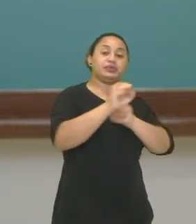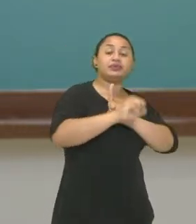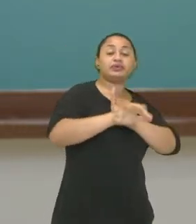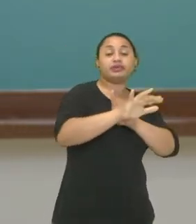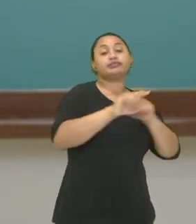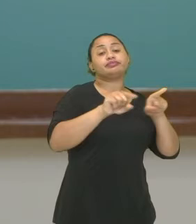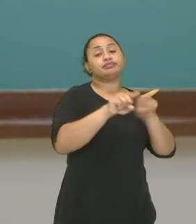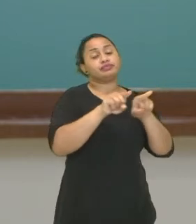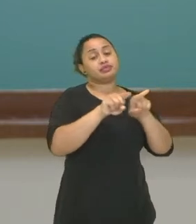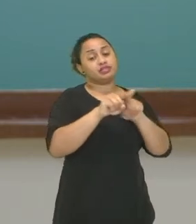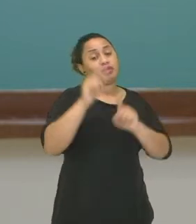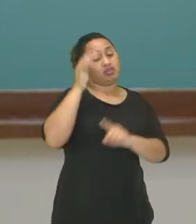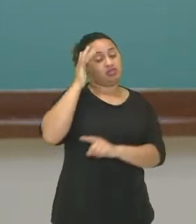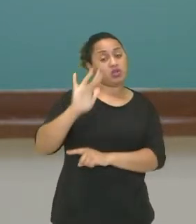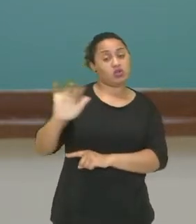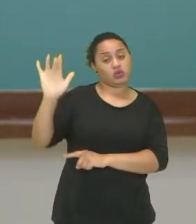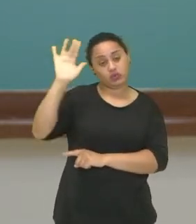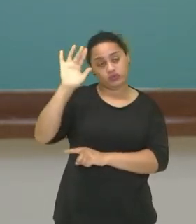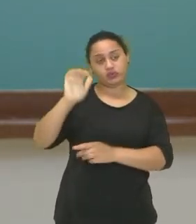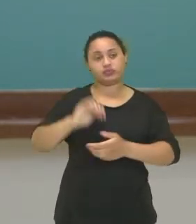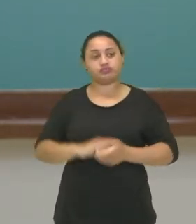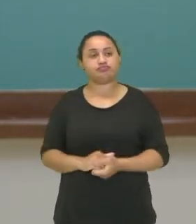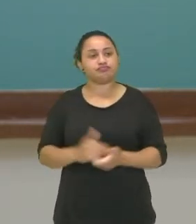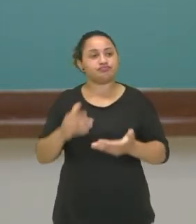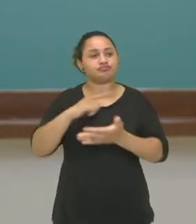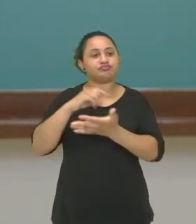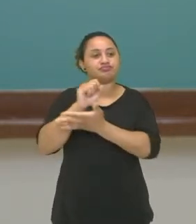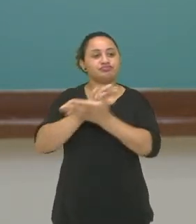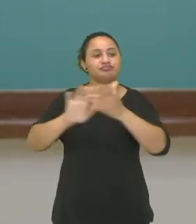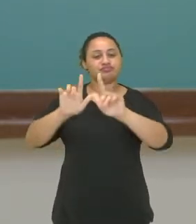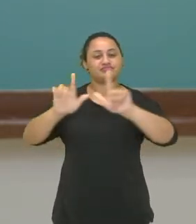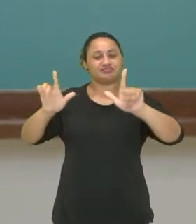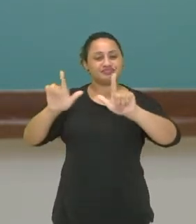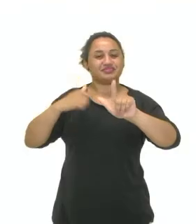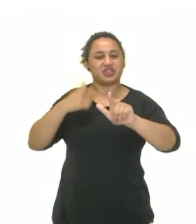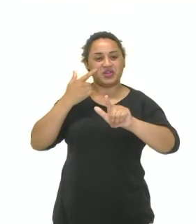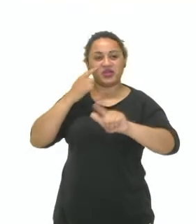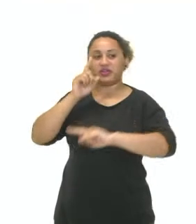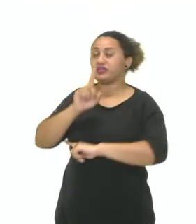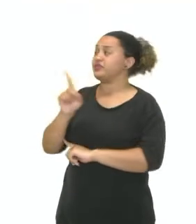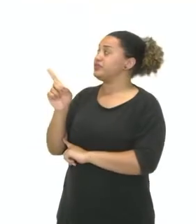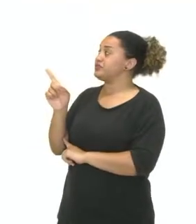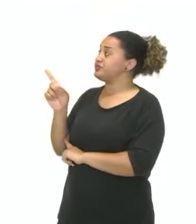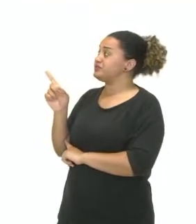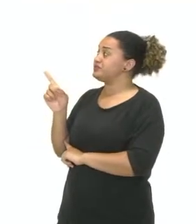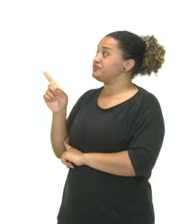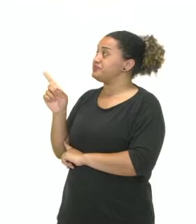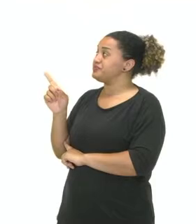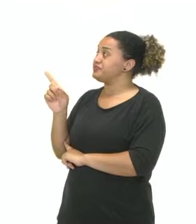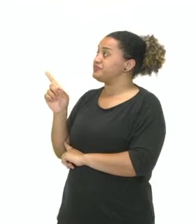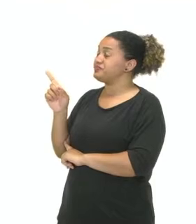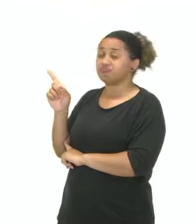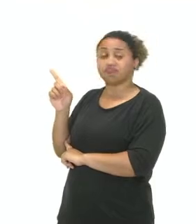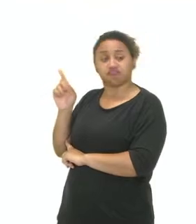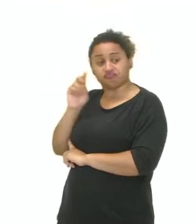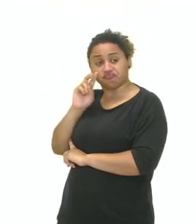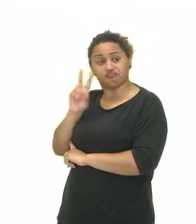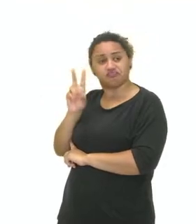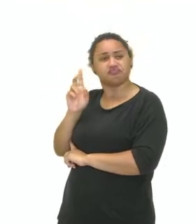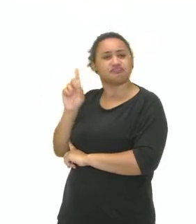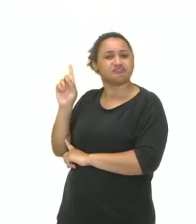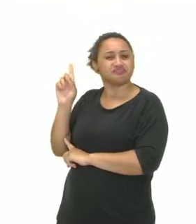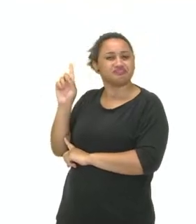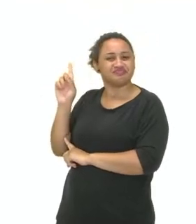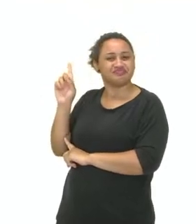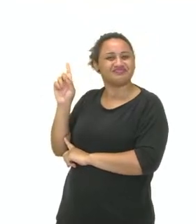claro, filosóficas. E aqui temos uma imagem do filme Tempos Modernos. Esse filme Tempos Modernos, o Charles Chaplin